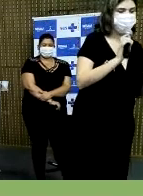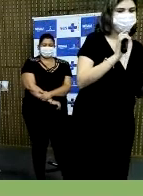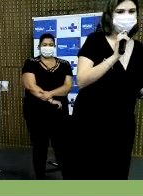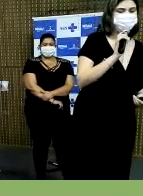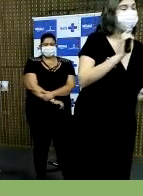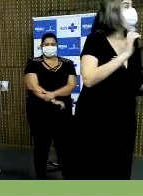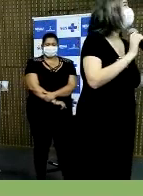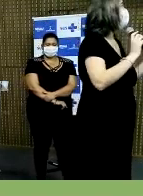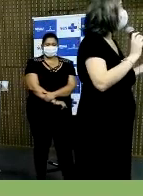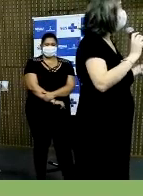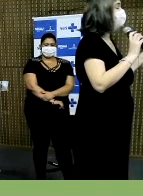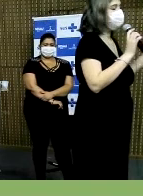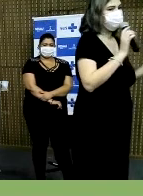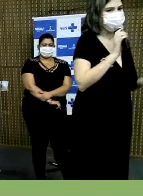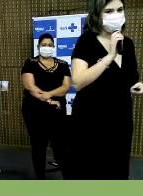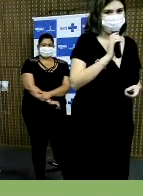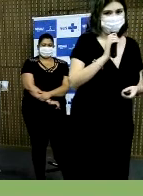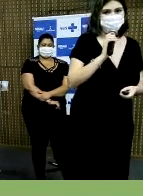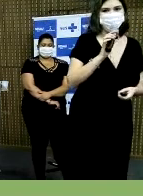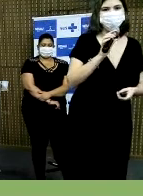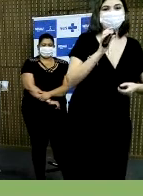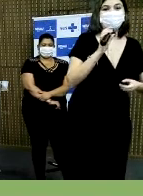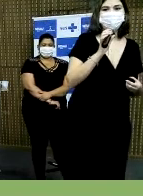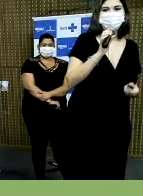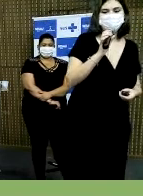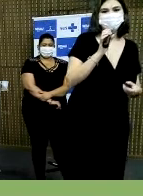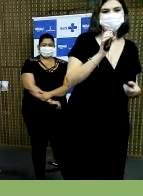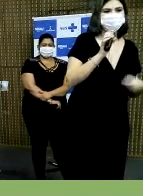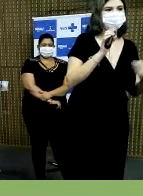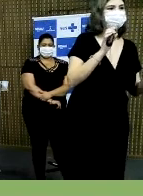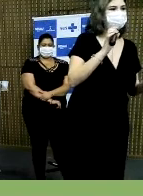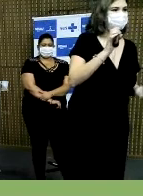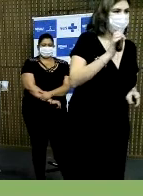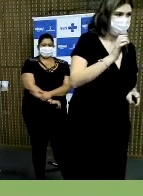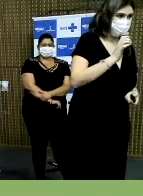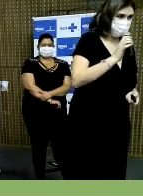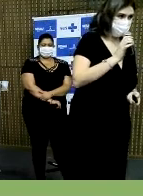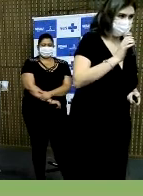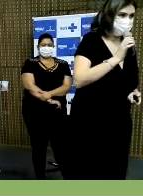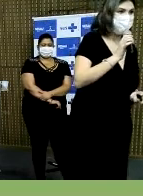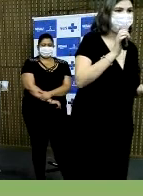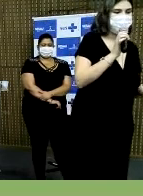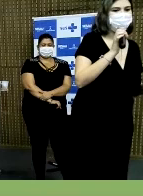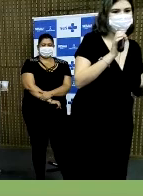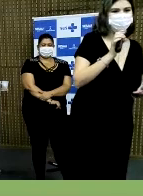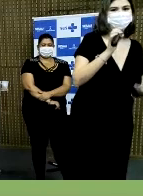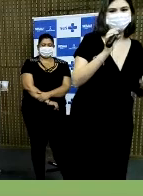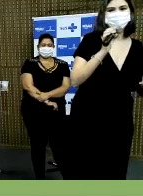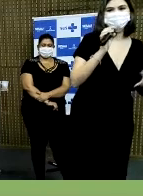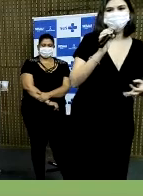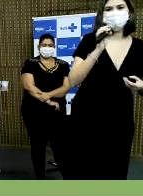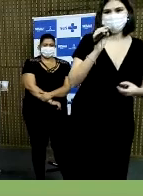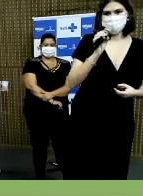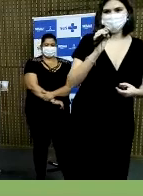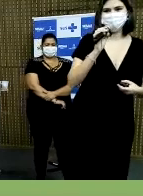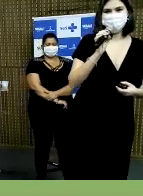essa cultura e a partir das 5 horas é bem difícil virem. Até mesmo na